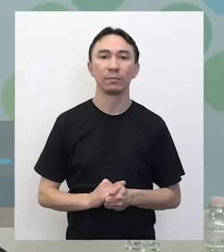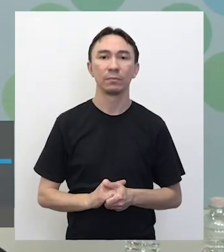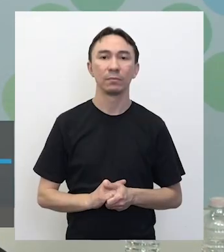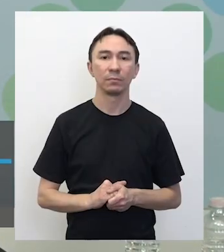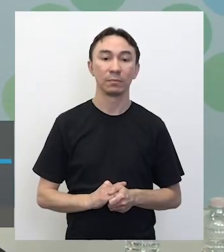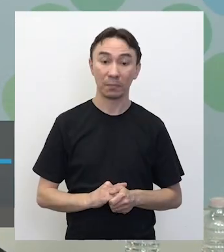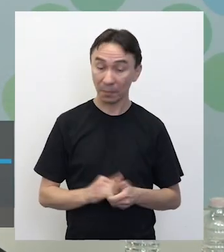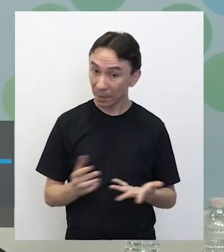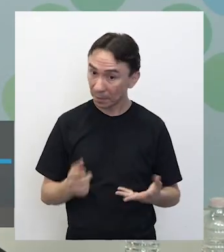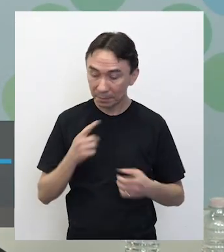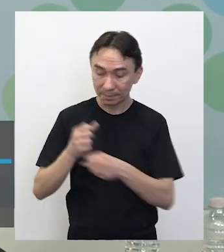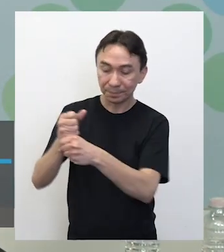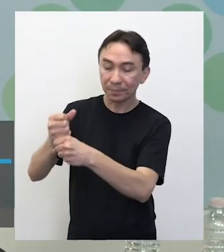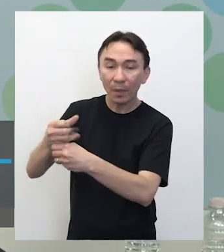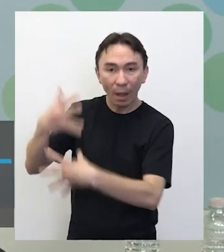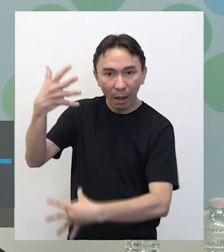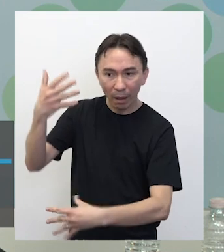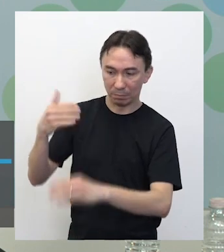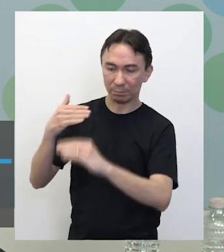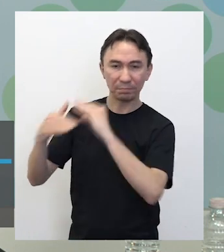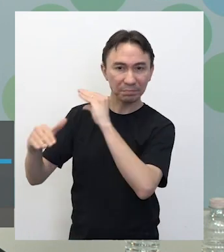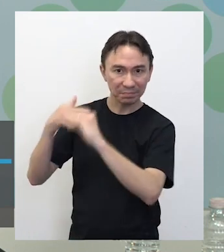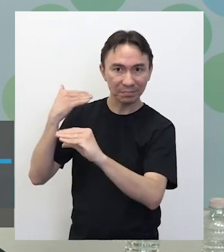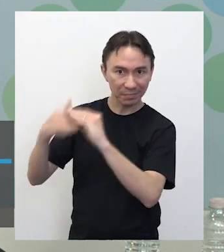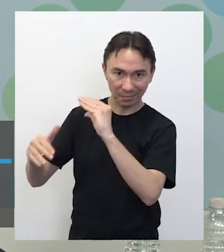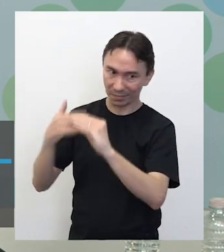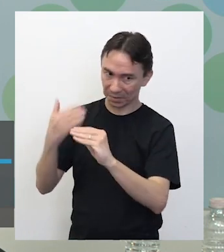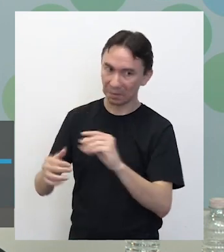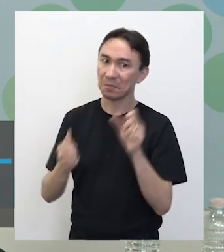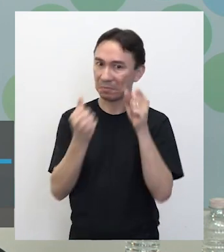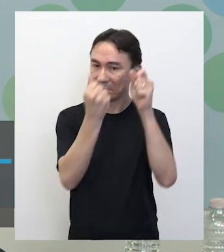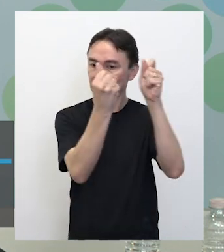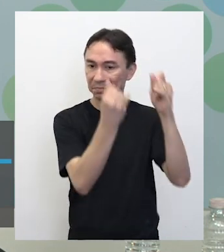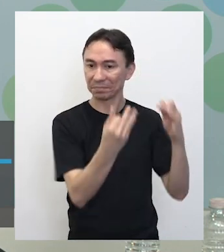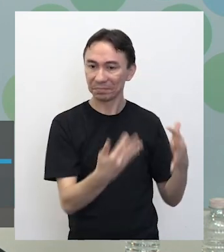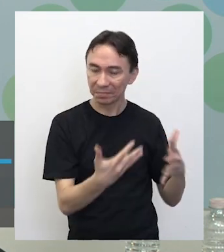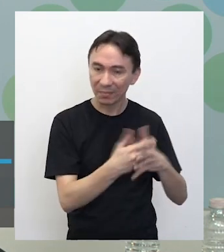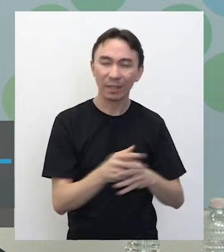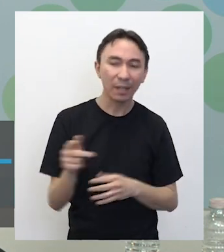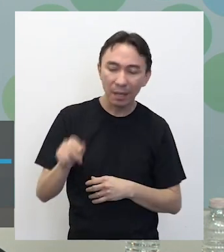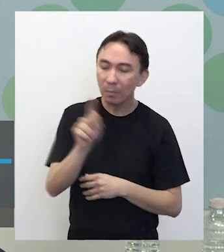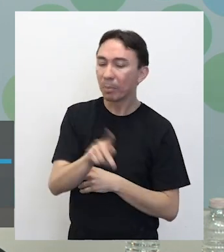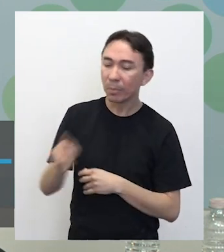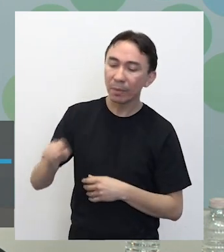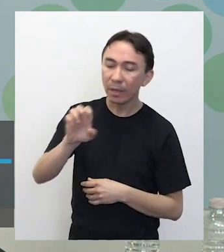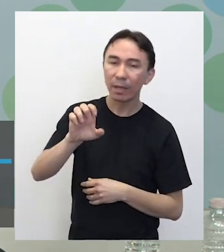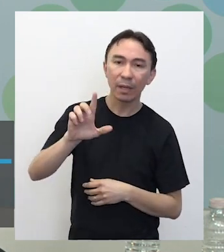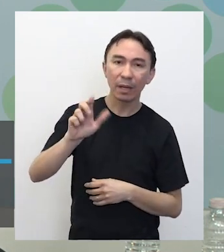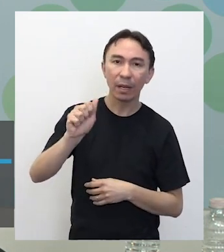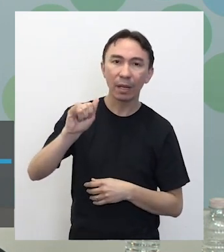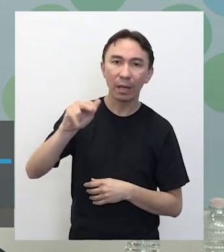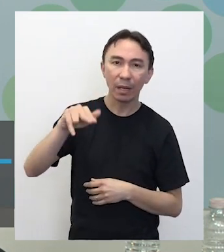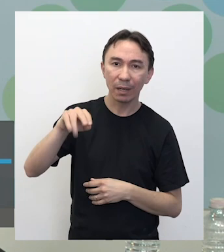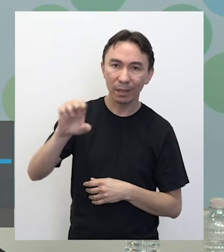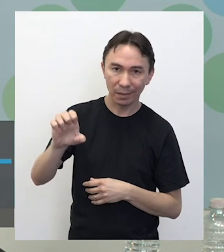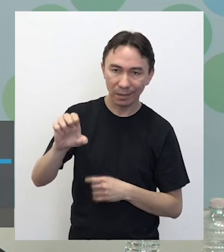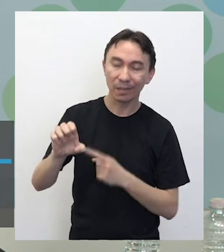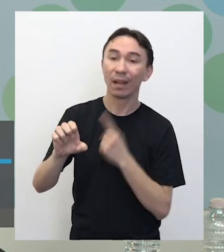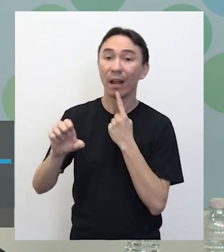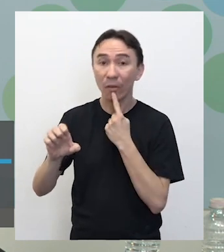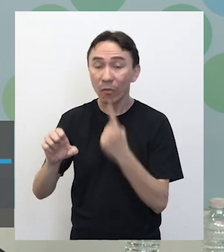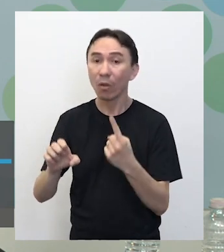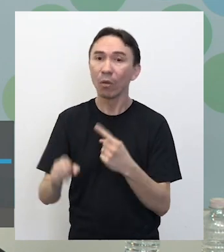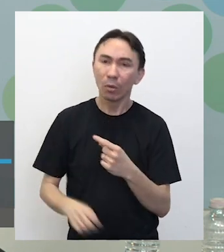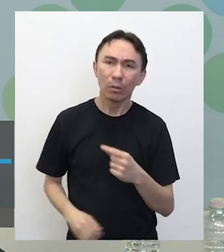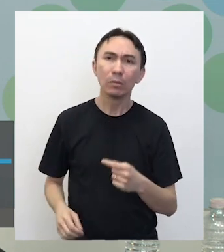Luana, eu vou compartilhar algumas respostas, né? Vou compartilhar da professora Elaine, que ela diz assim que sim, nosso